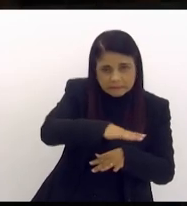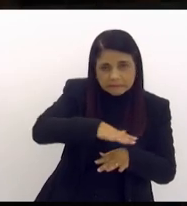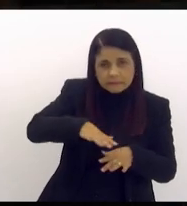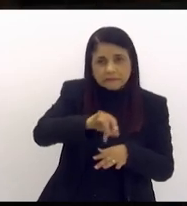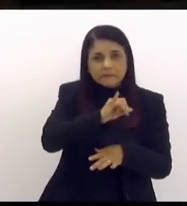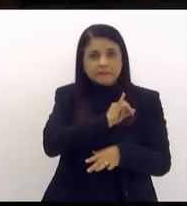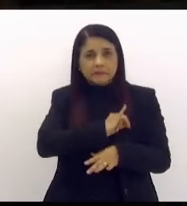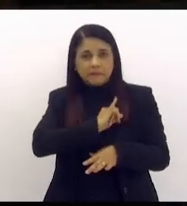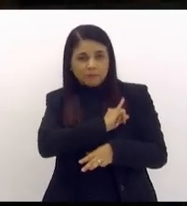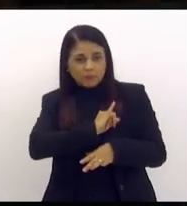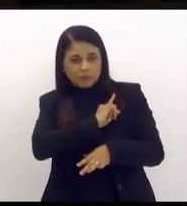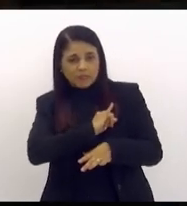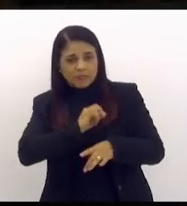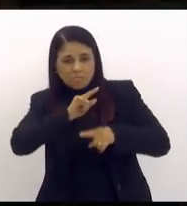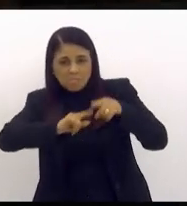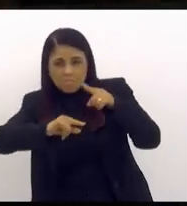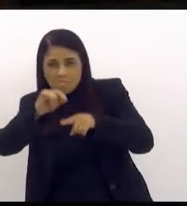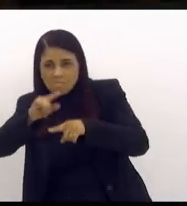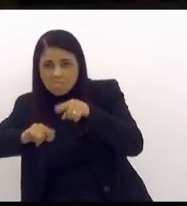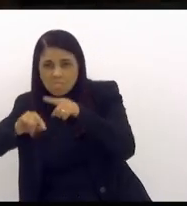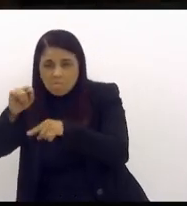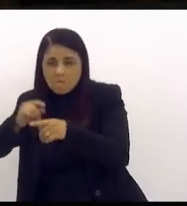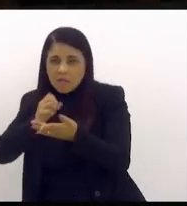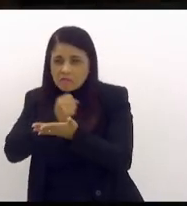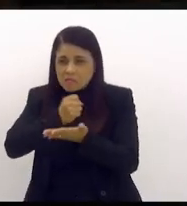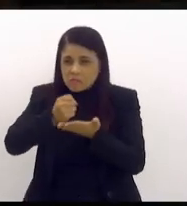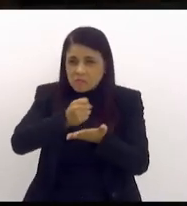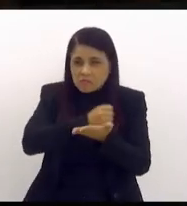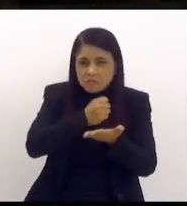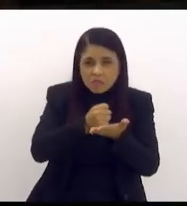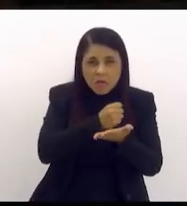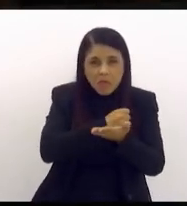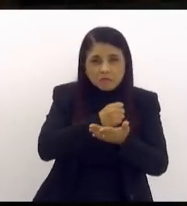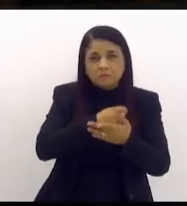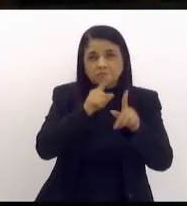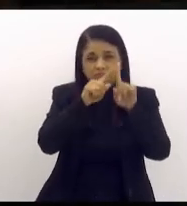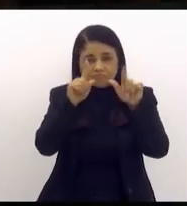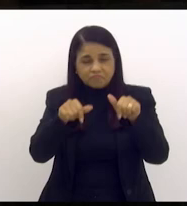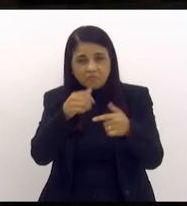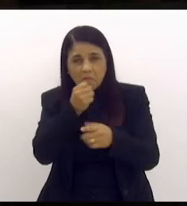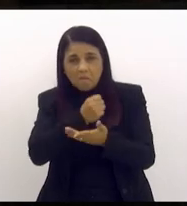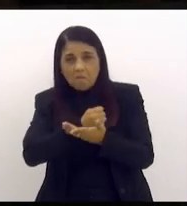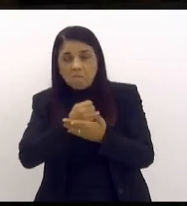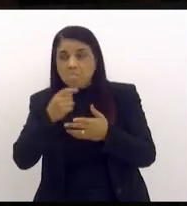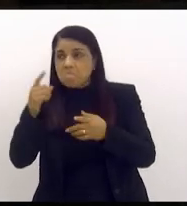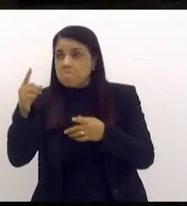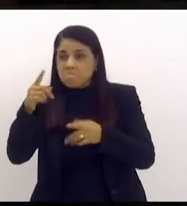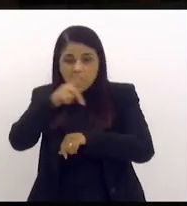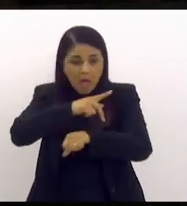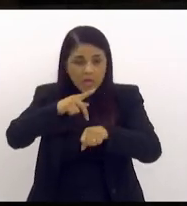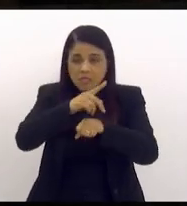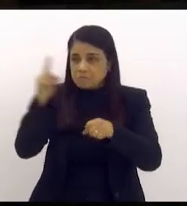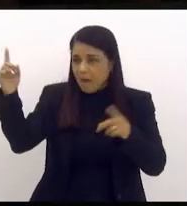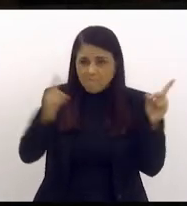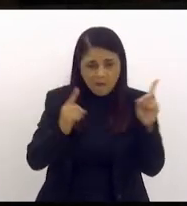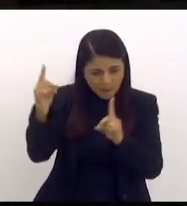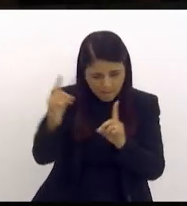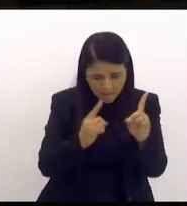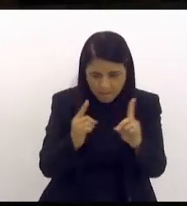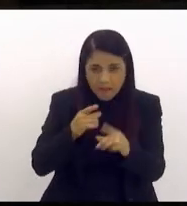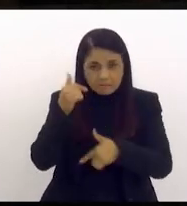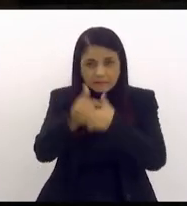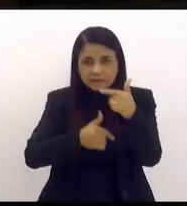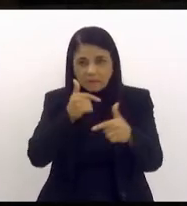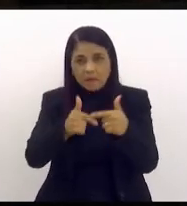quantidade gigantesca de equipamento de gente sendo contratada vindo de tudo que é canto do país para poder trabalhar